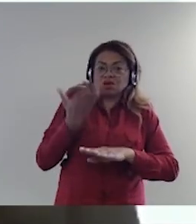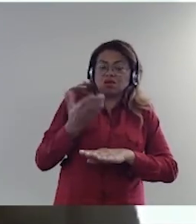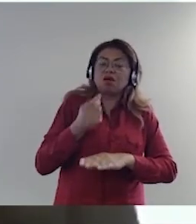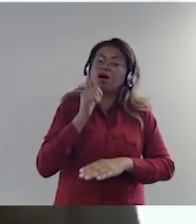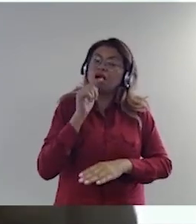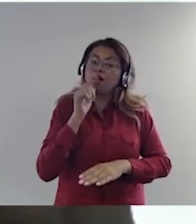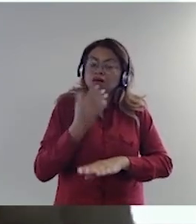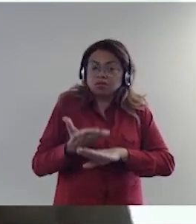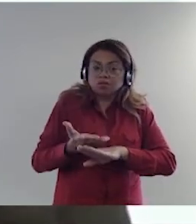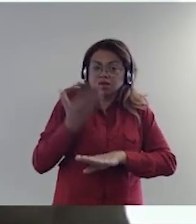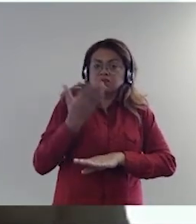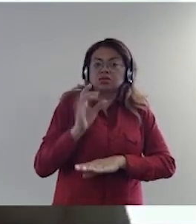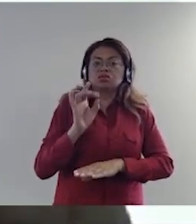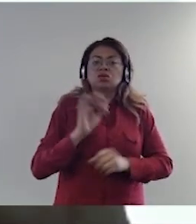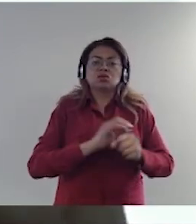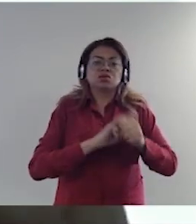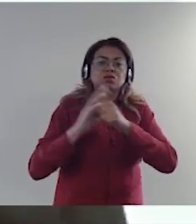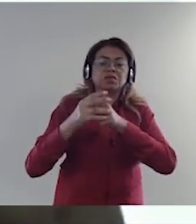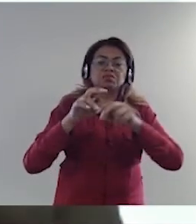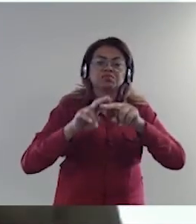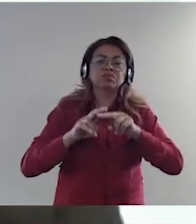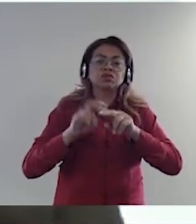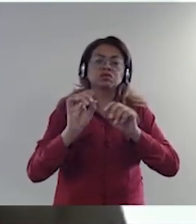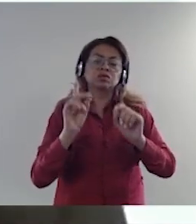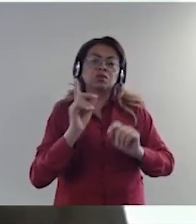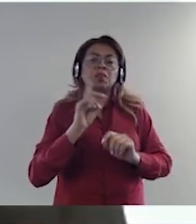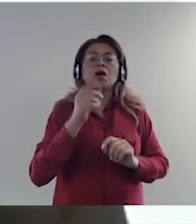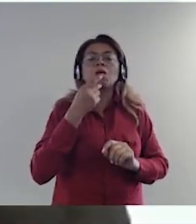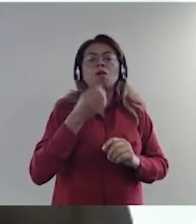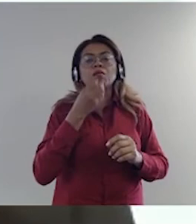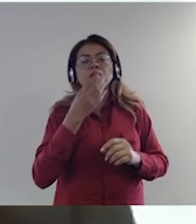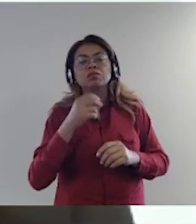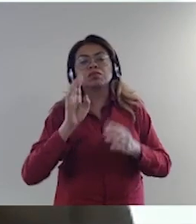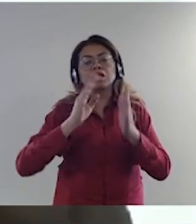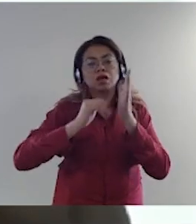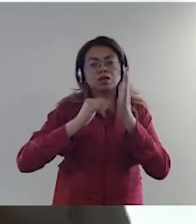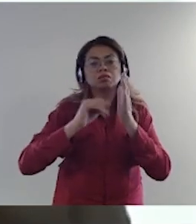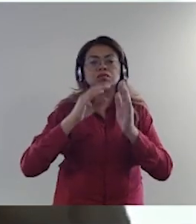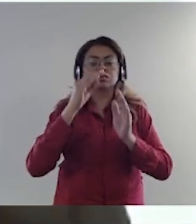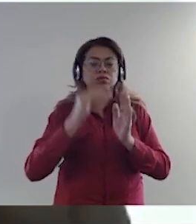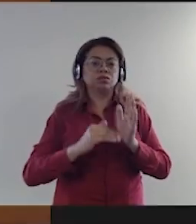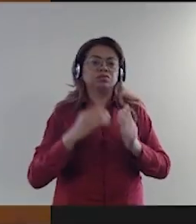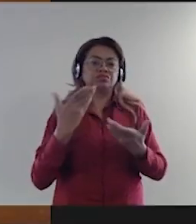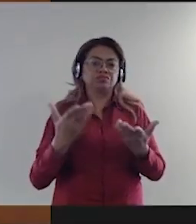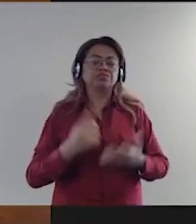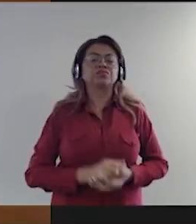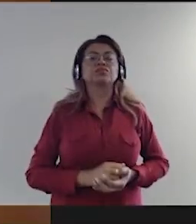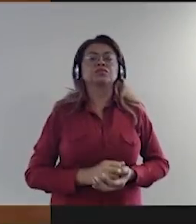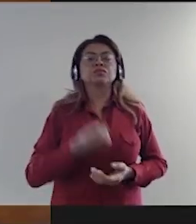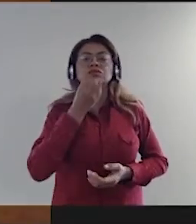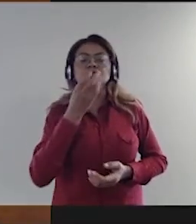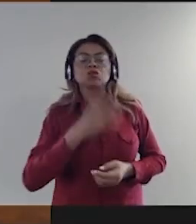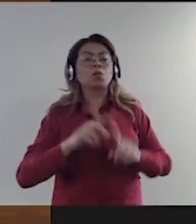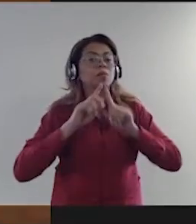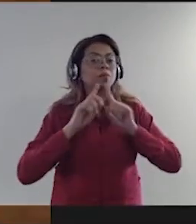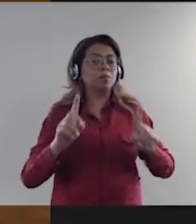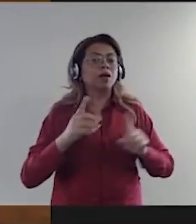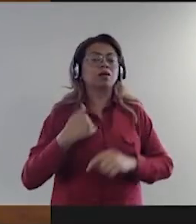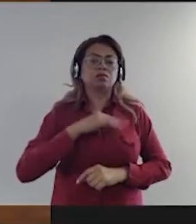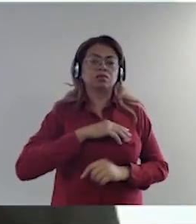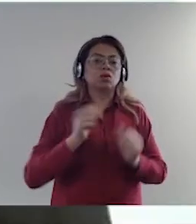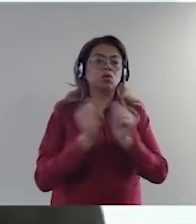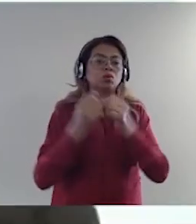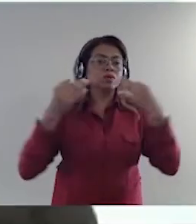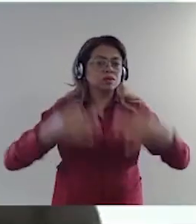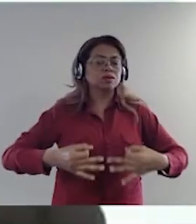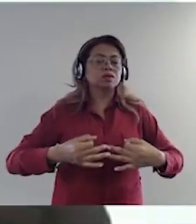a pandemia por si só não é justificativa para a redução dessas contribuições. Bom, agora, sem dúvida, com a